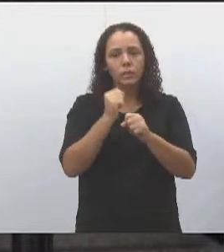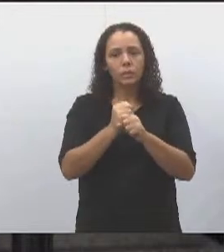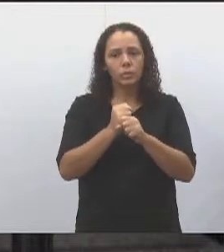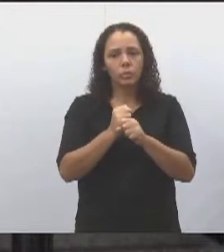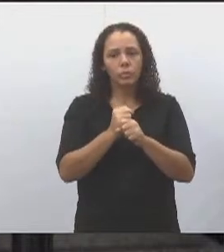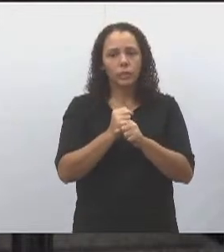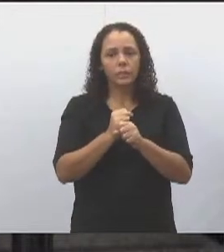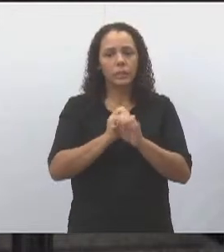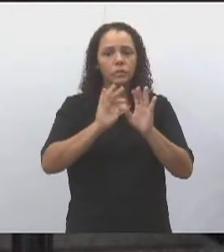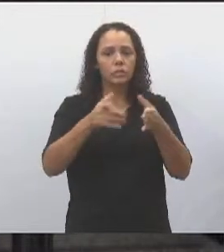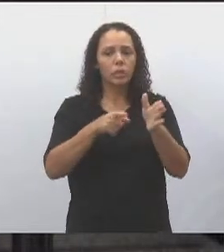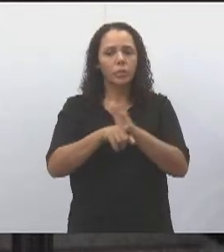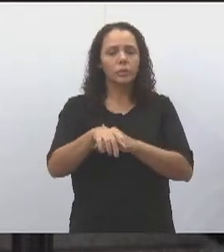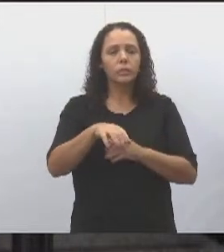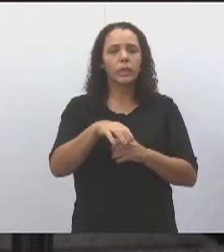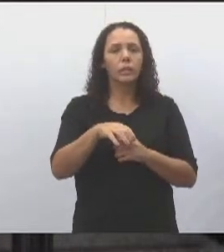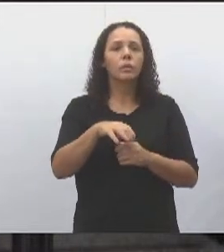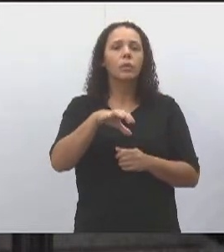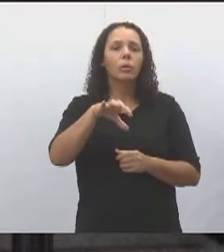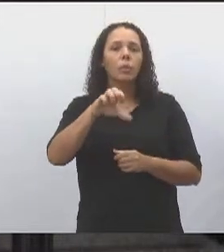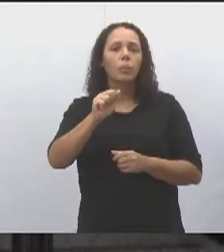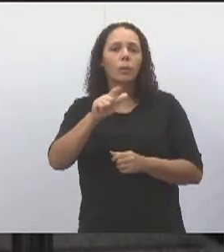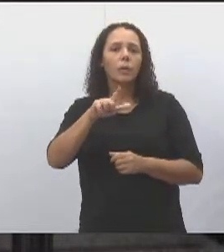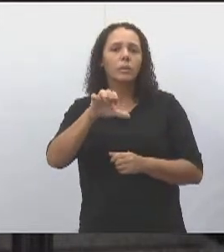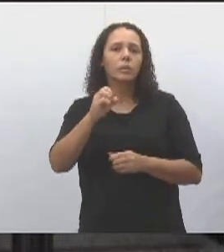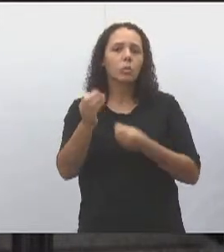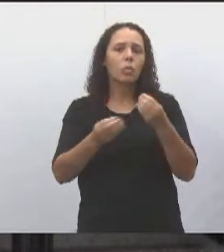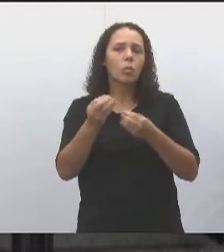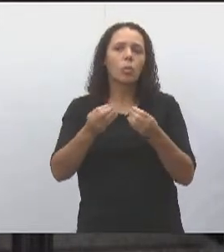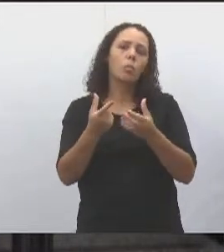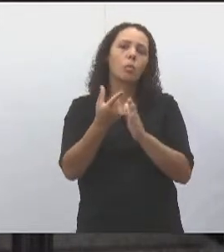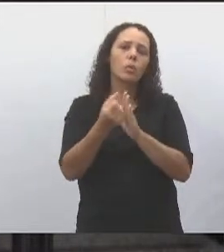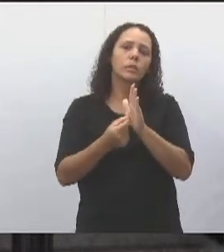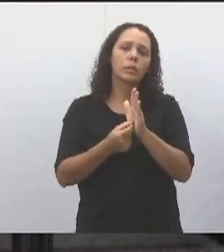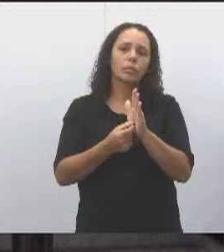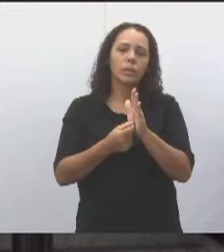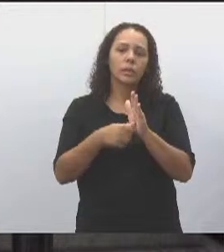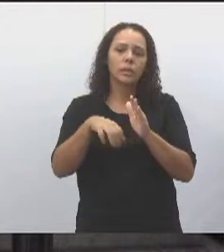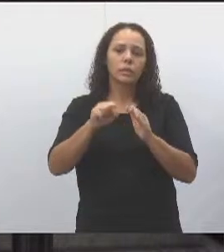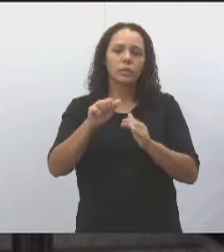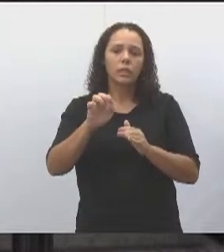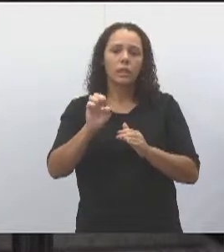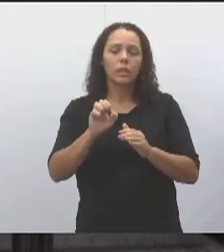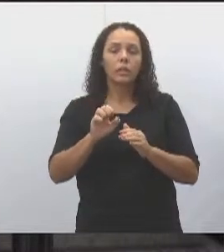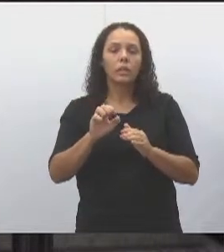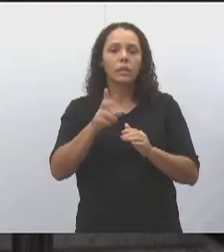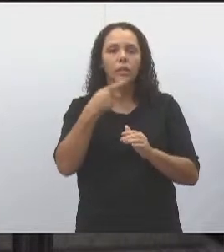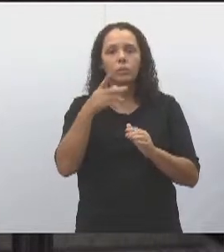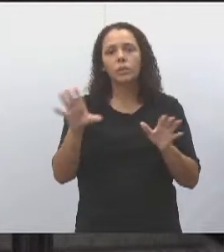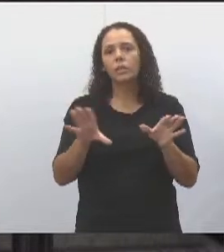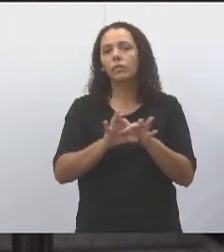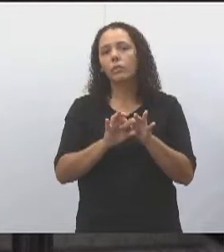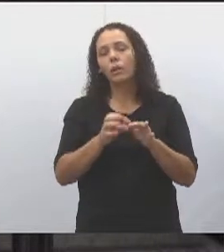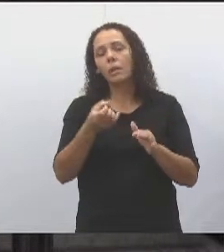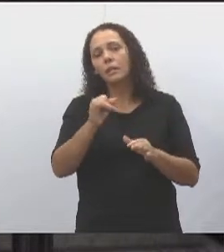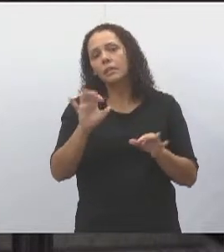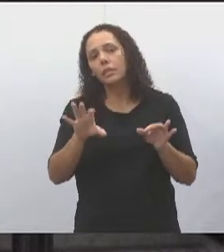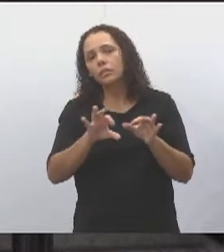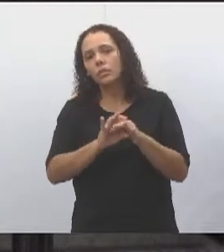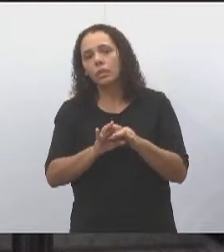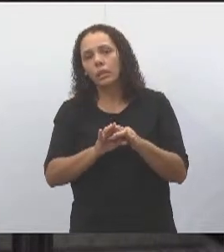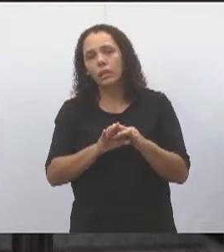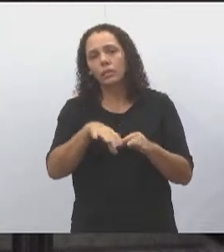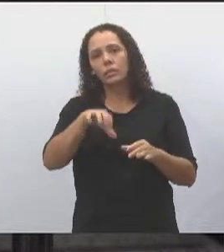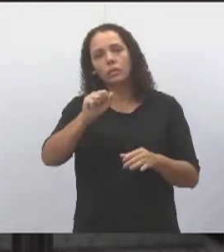para o Celso, referente a como que funcionava o orçamento do SAI, e ele disse que era vinculado. Só que se é vinculado, e o